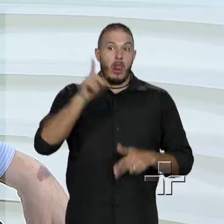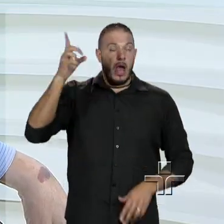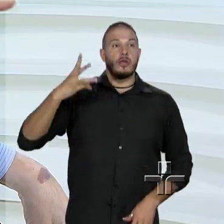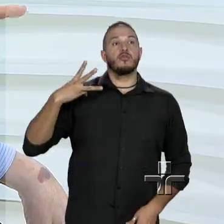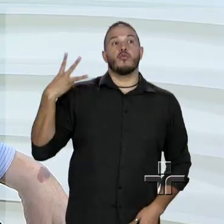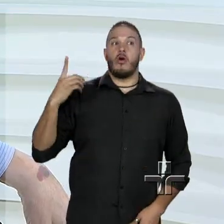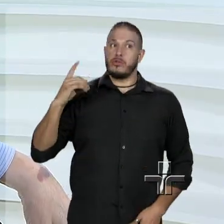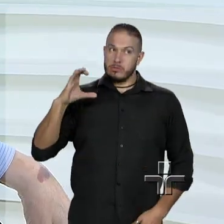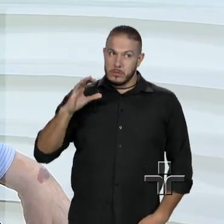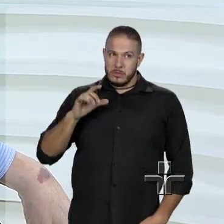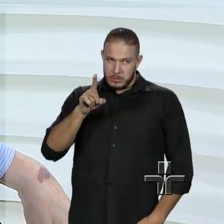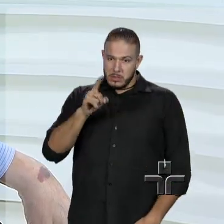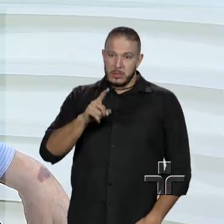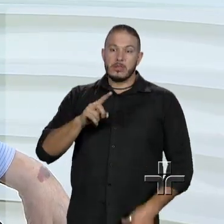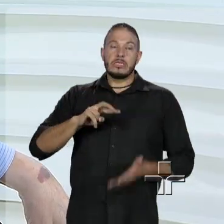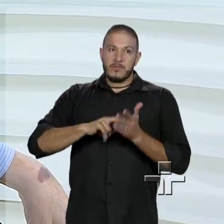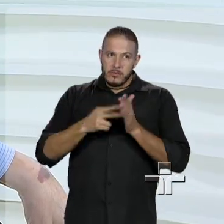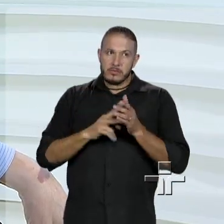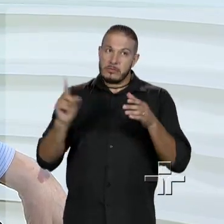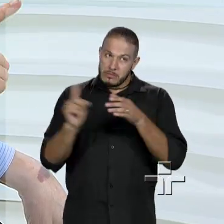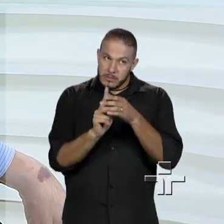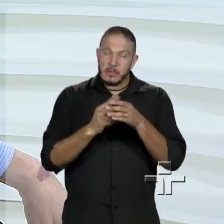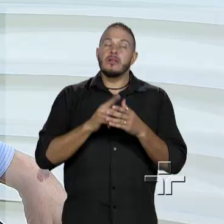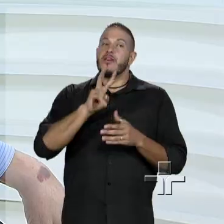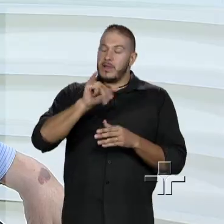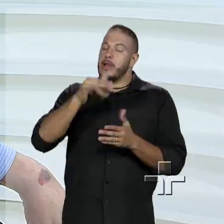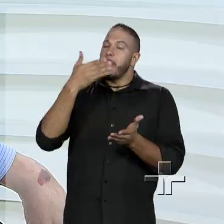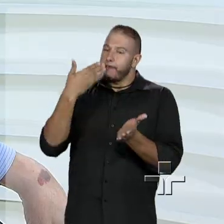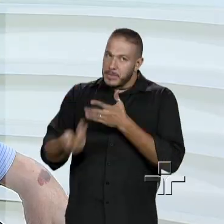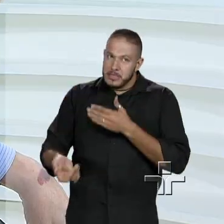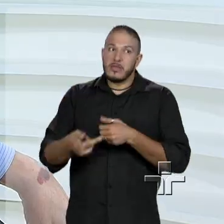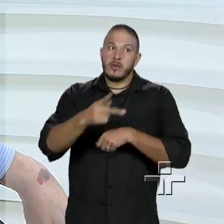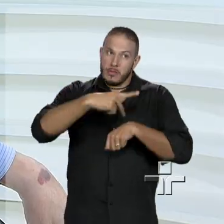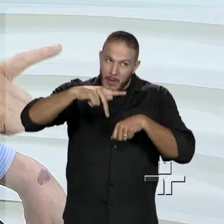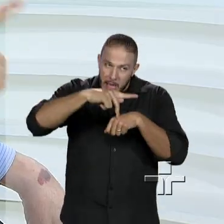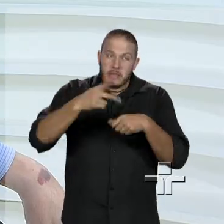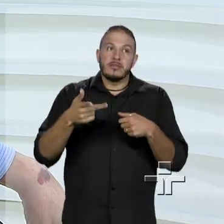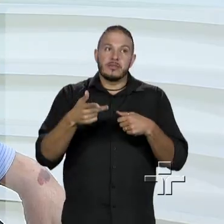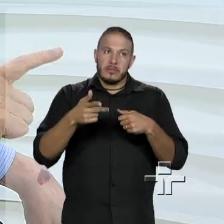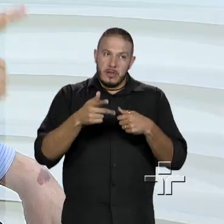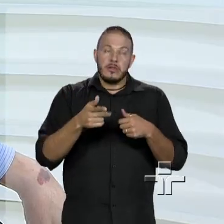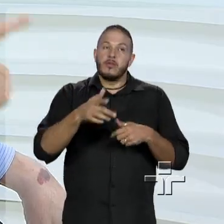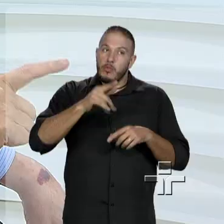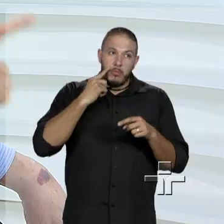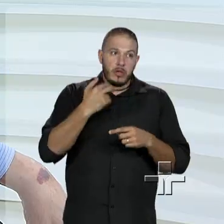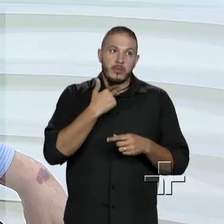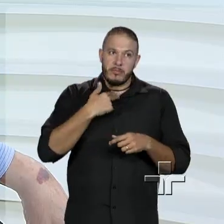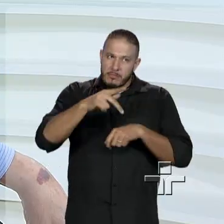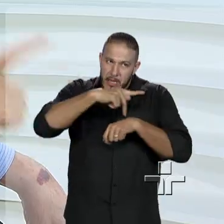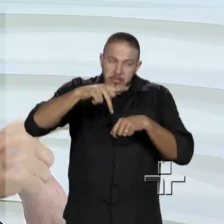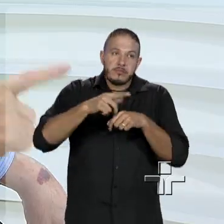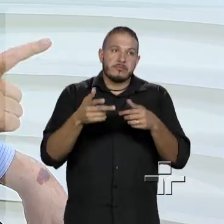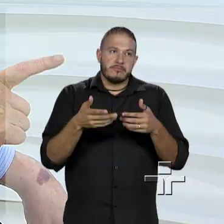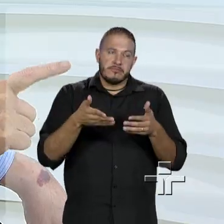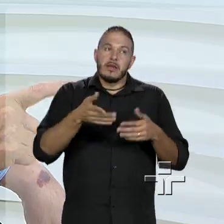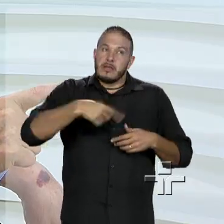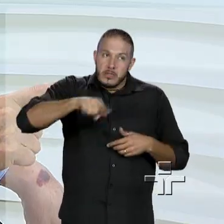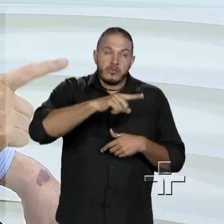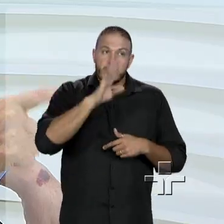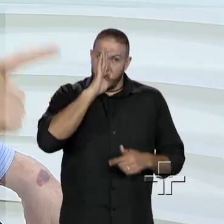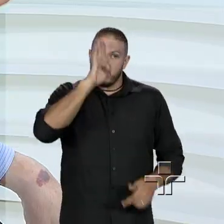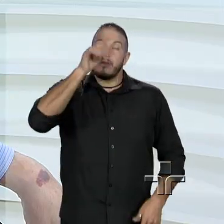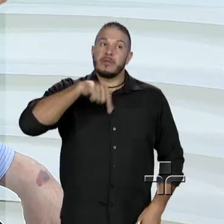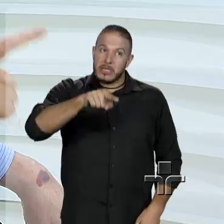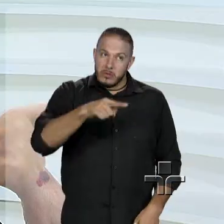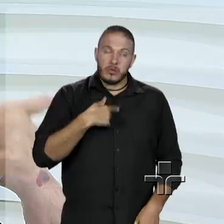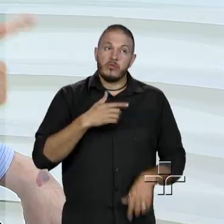Ou seja, você vai perder um país emergente, não pode perder um instrumento fundamental, que